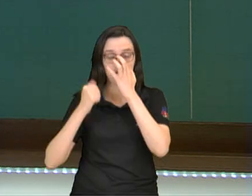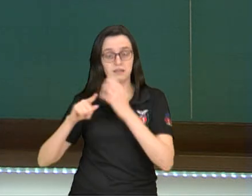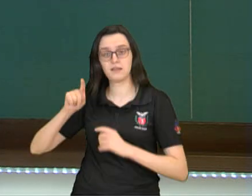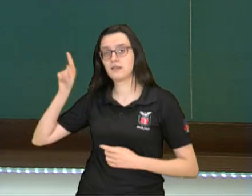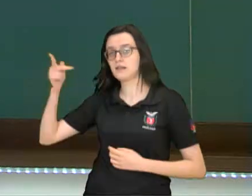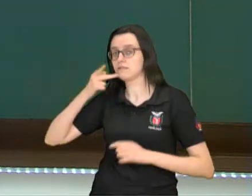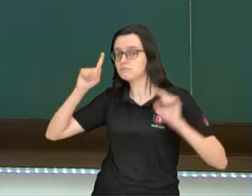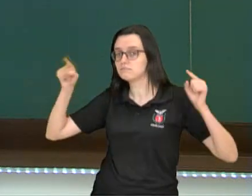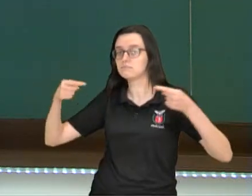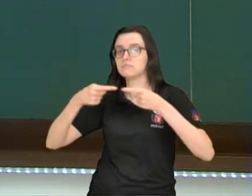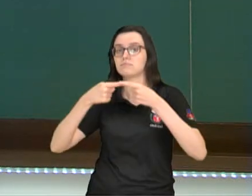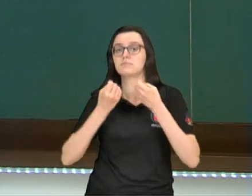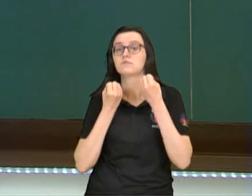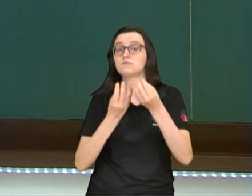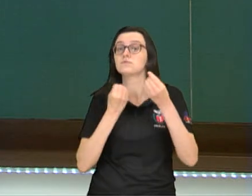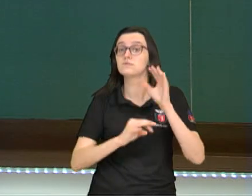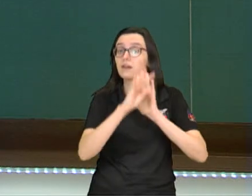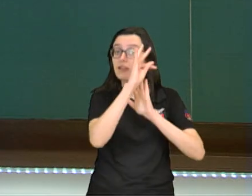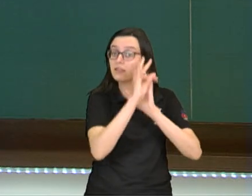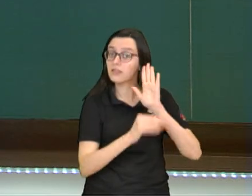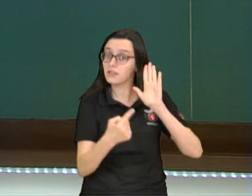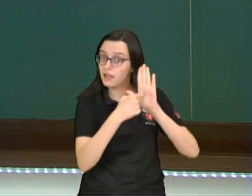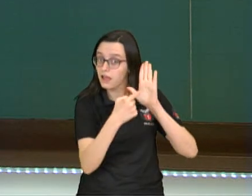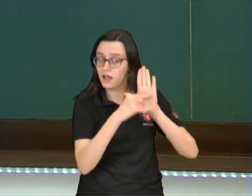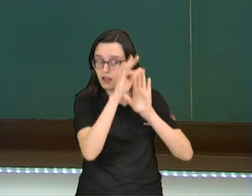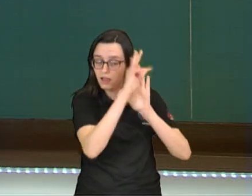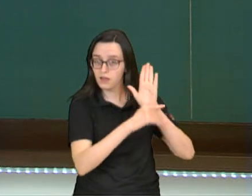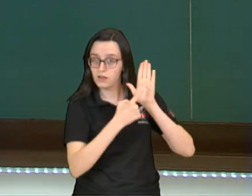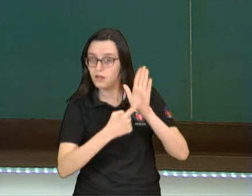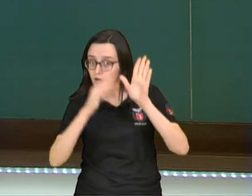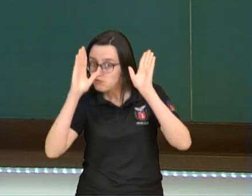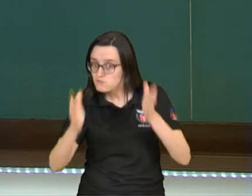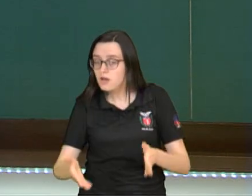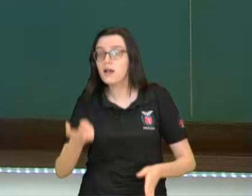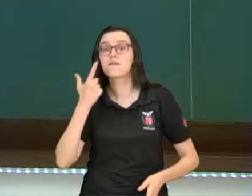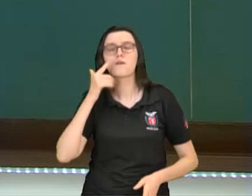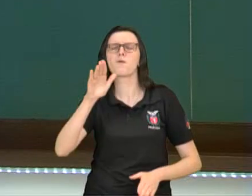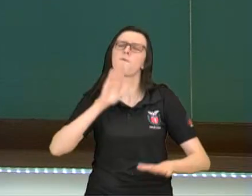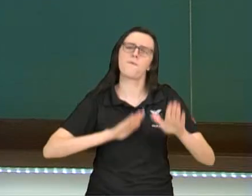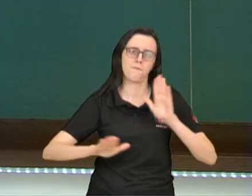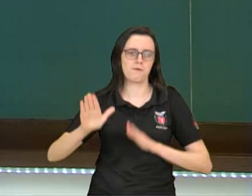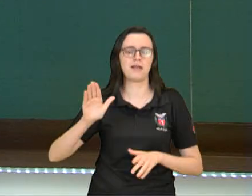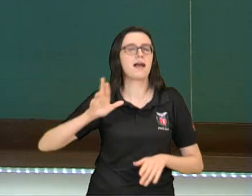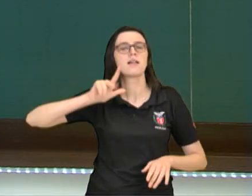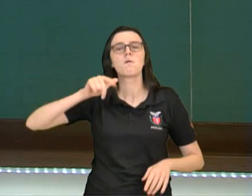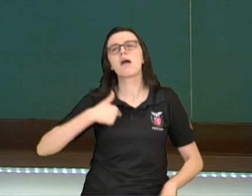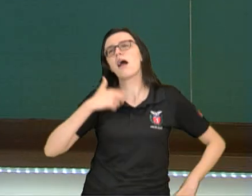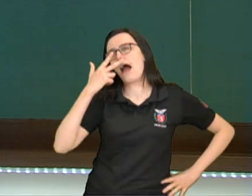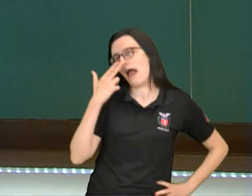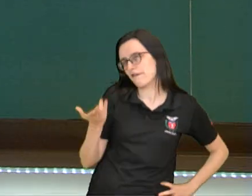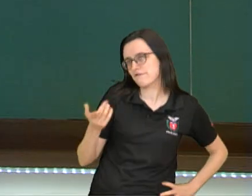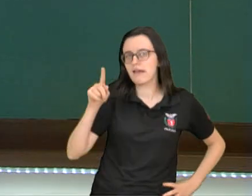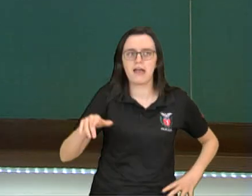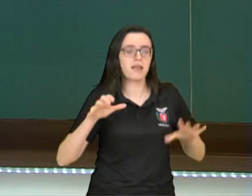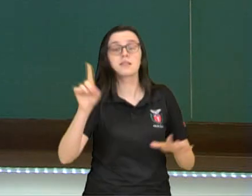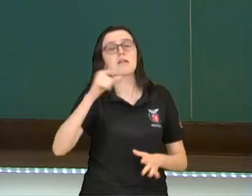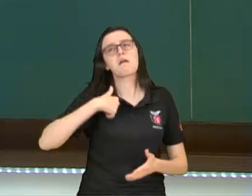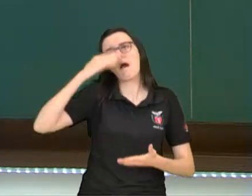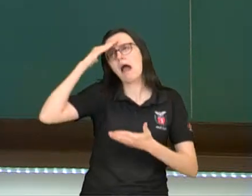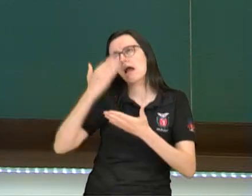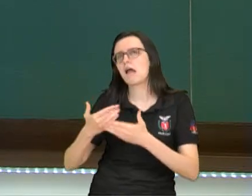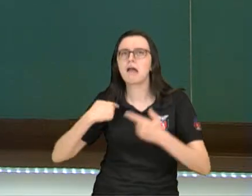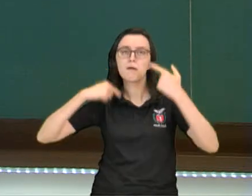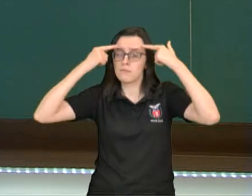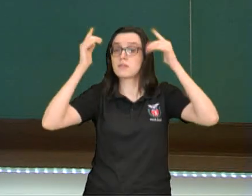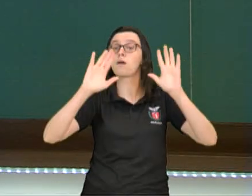disse de acordo com as informações do texto, as informações que a gente viu. Então, cuidado com isso. Não é o que eu acho, gente, o que eu acredito, o que